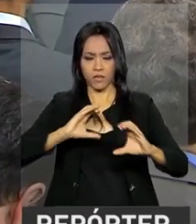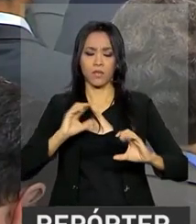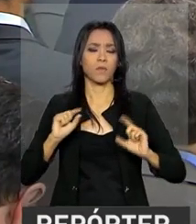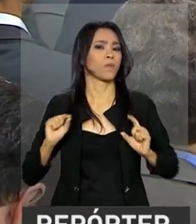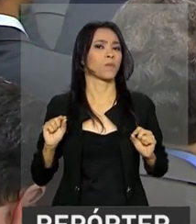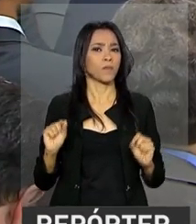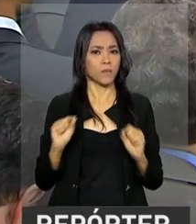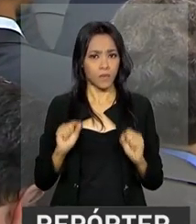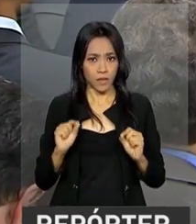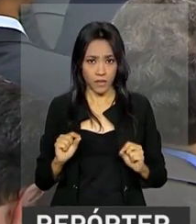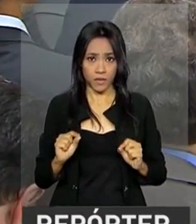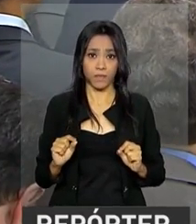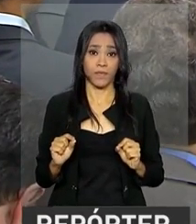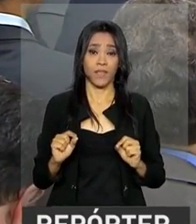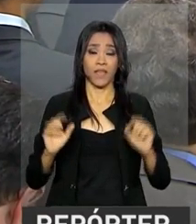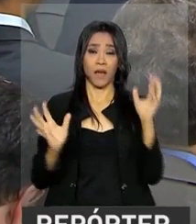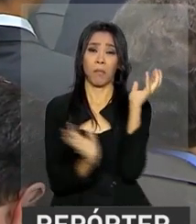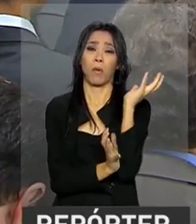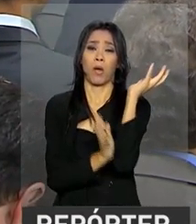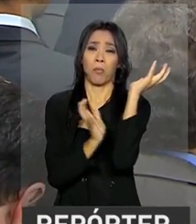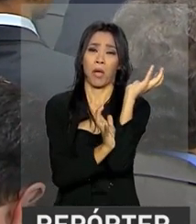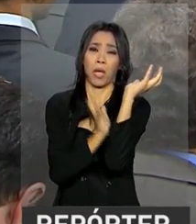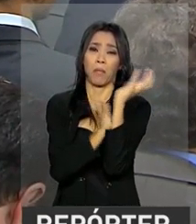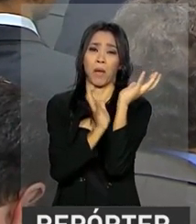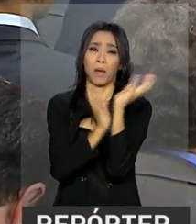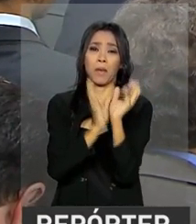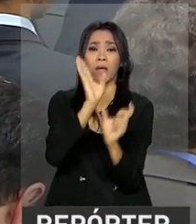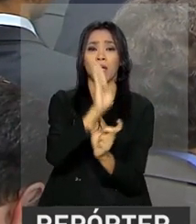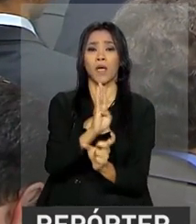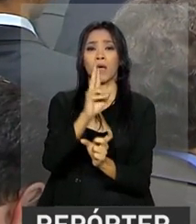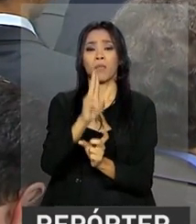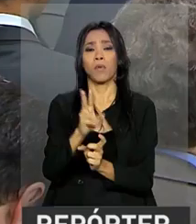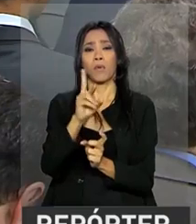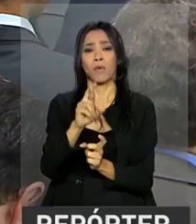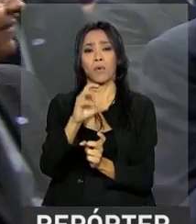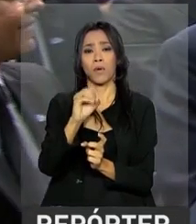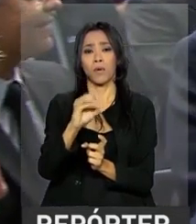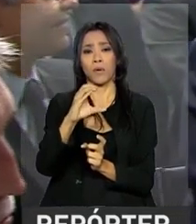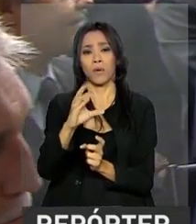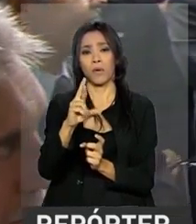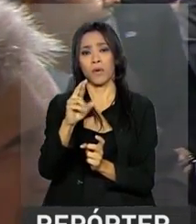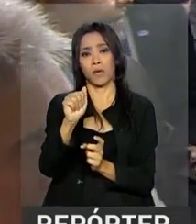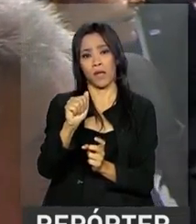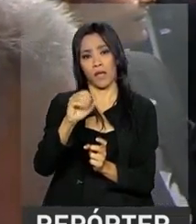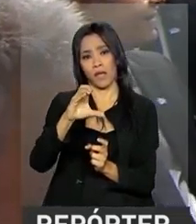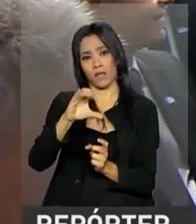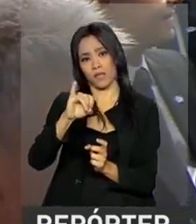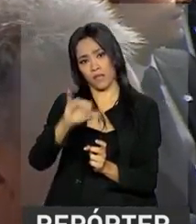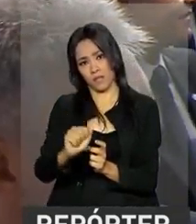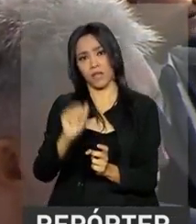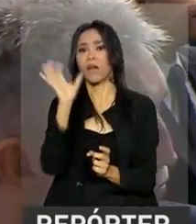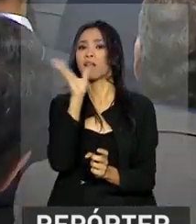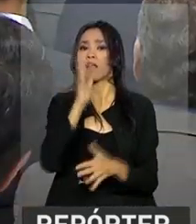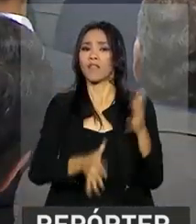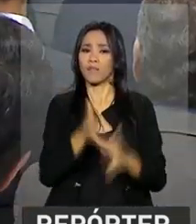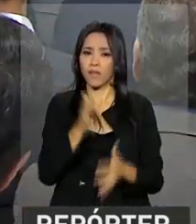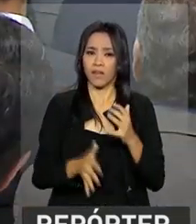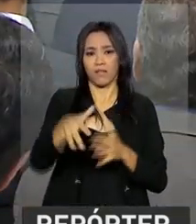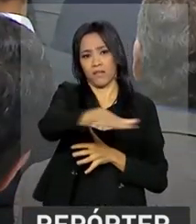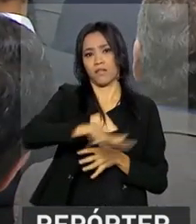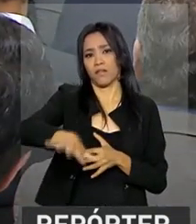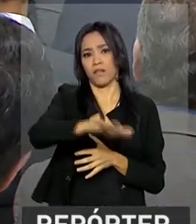quanto a burocracia emperra os trabalhos desse setor mais do